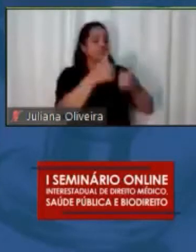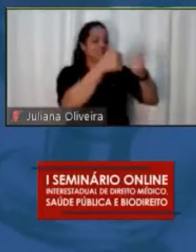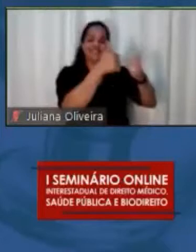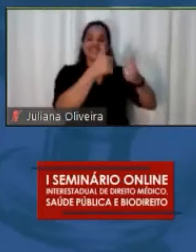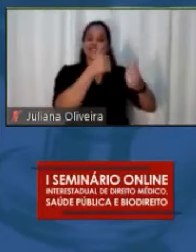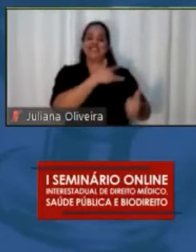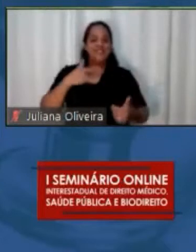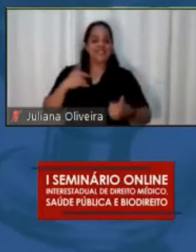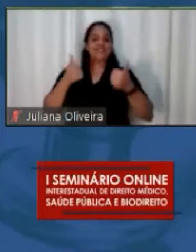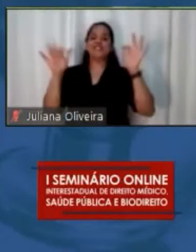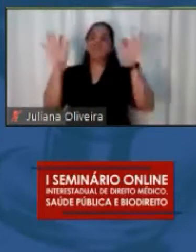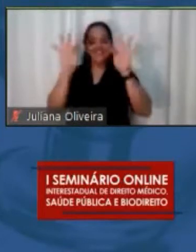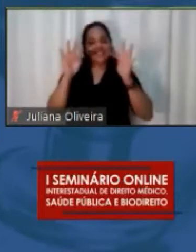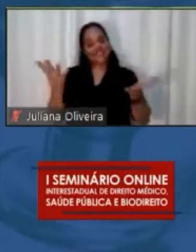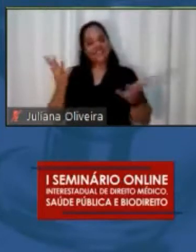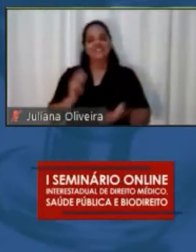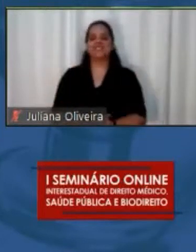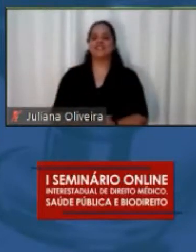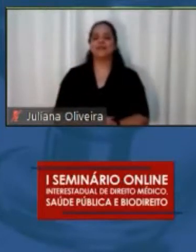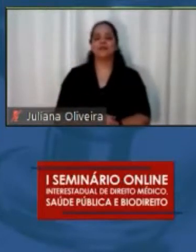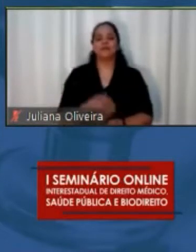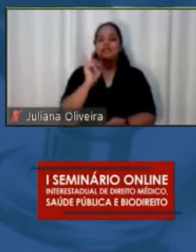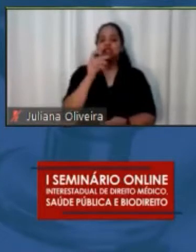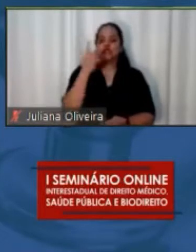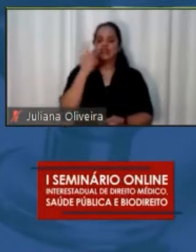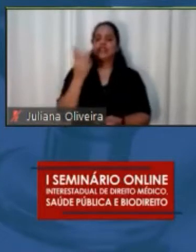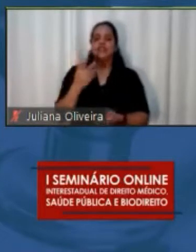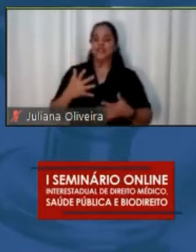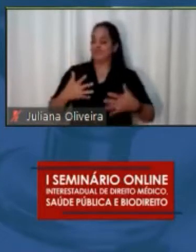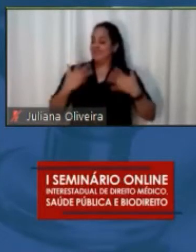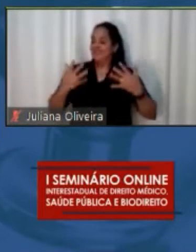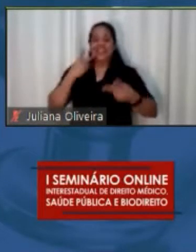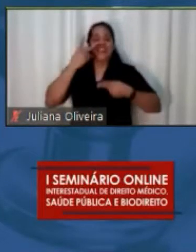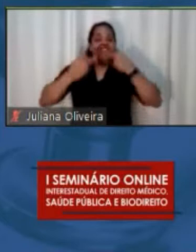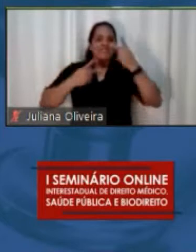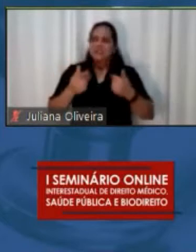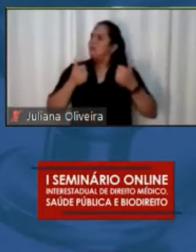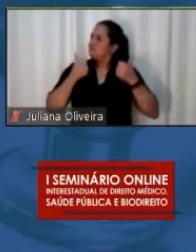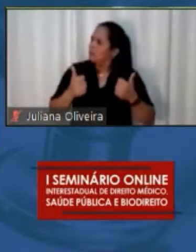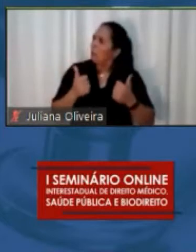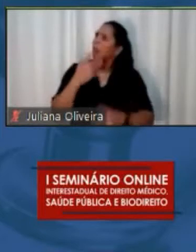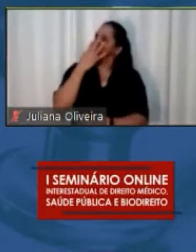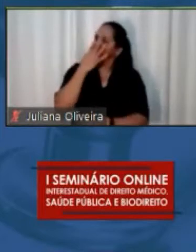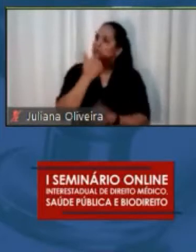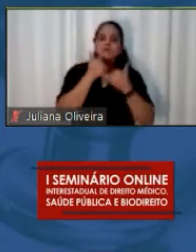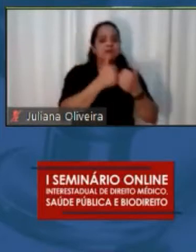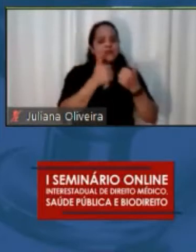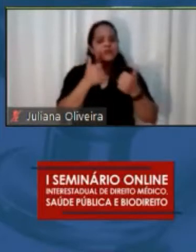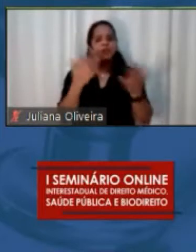falamos isso de forma tão entusiasmada e parece tão óbvio, por que as técnicas de